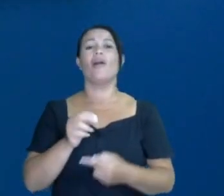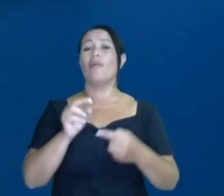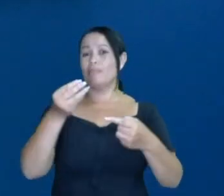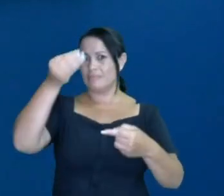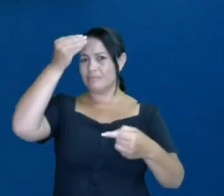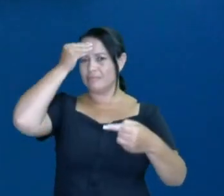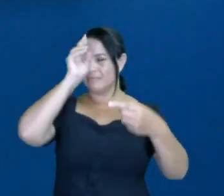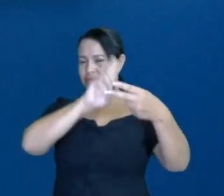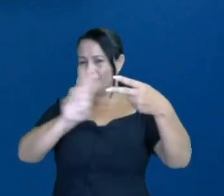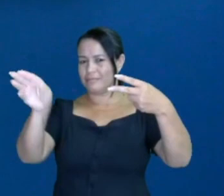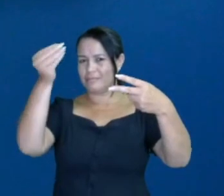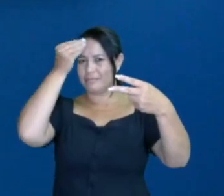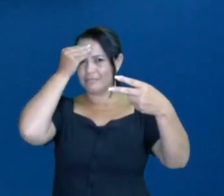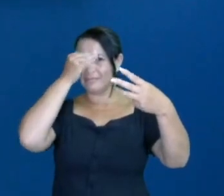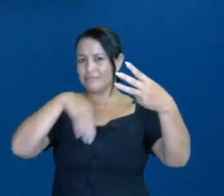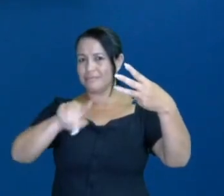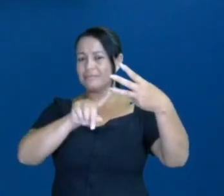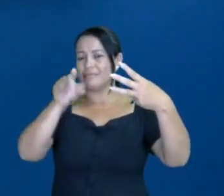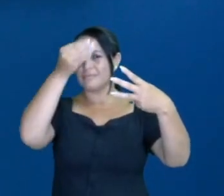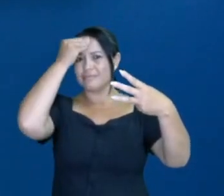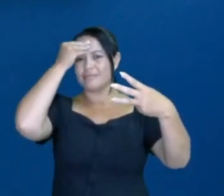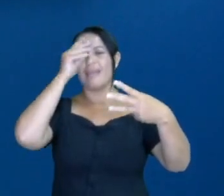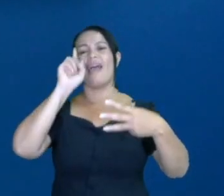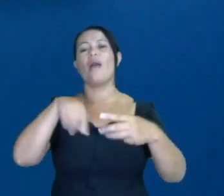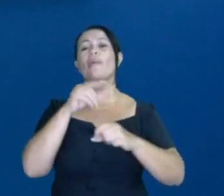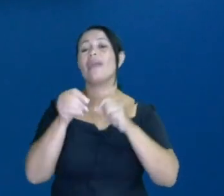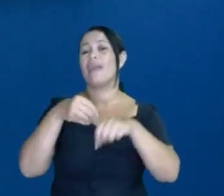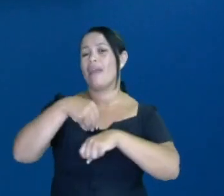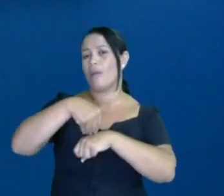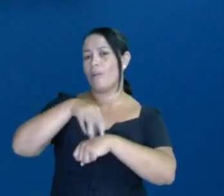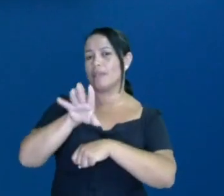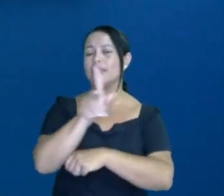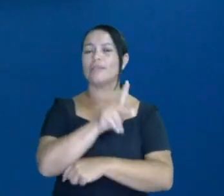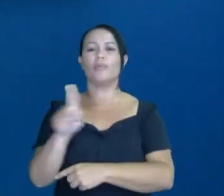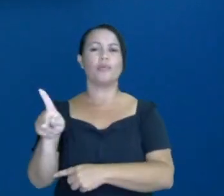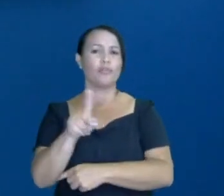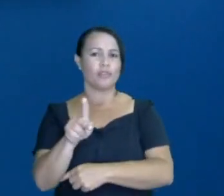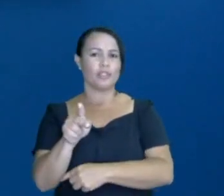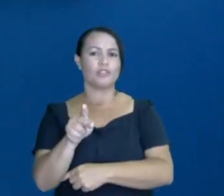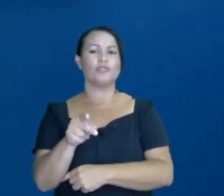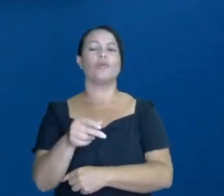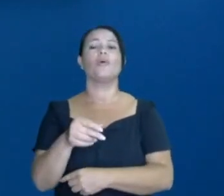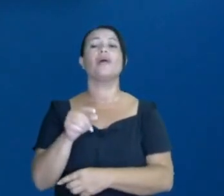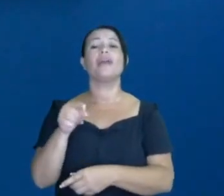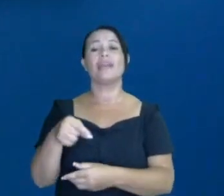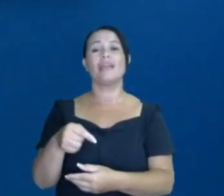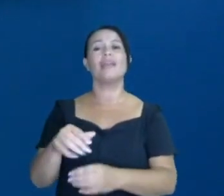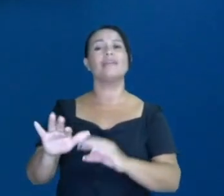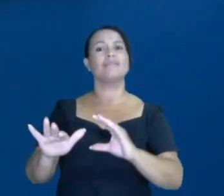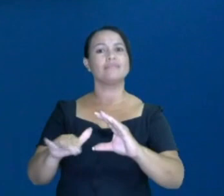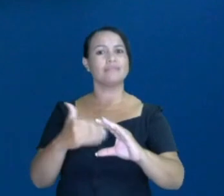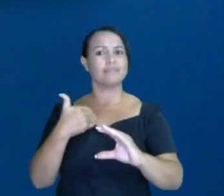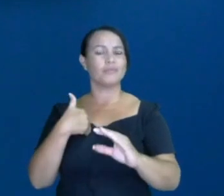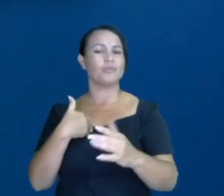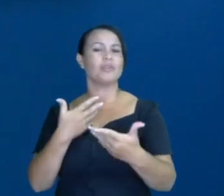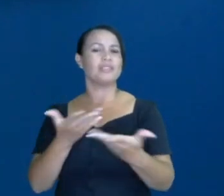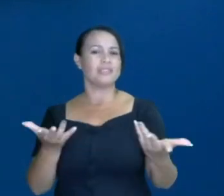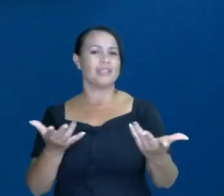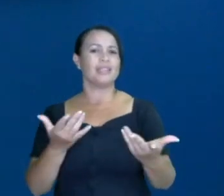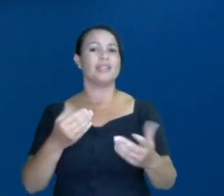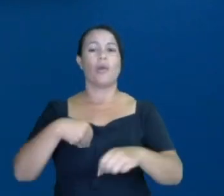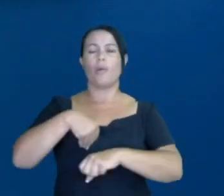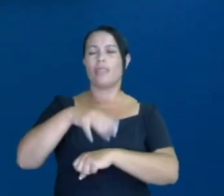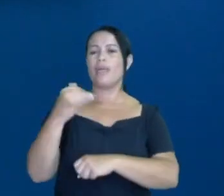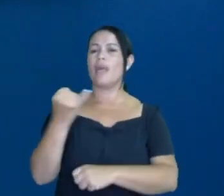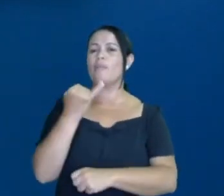e rimum som chão. Essa é a dica do professor Noslen, que ele nos trouxe e nos brilhantou com essa dica tão importante.